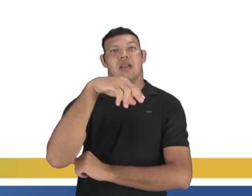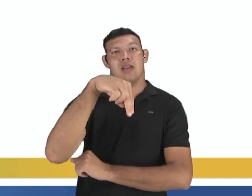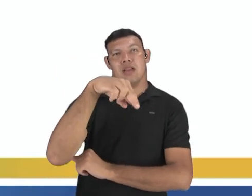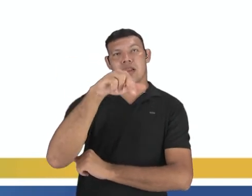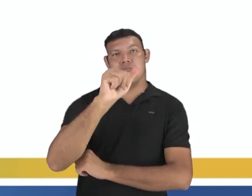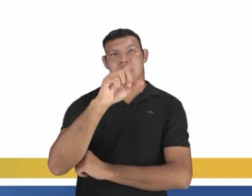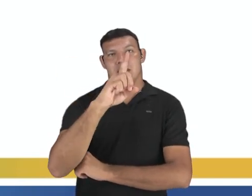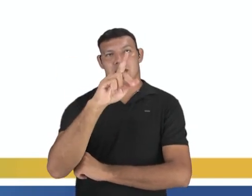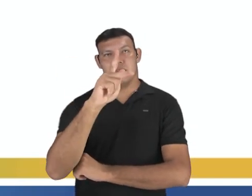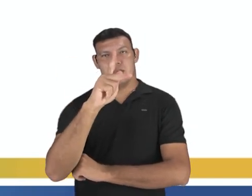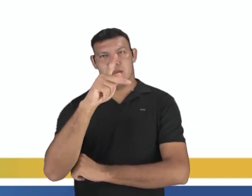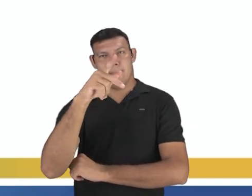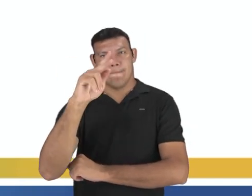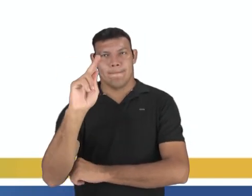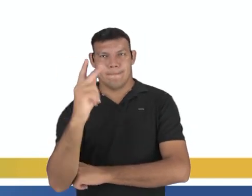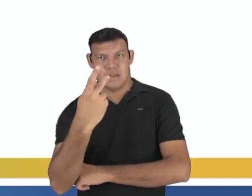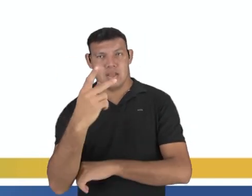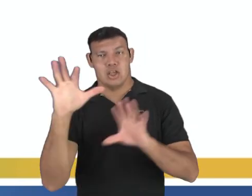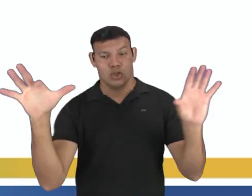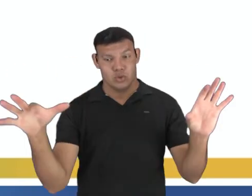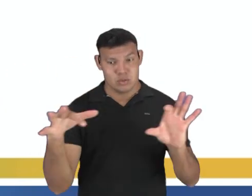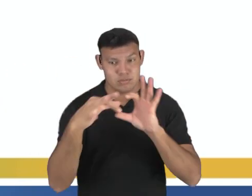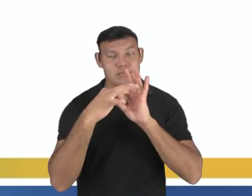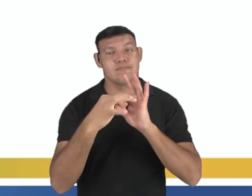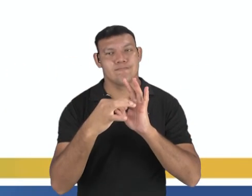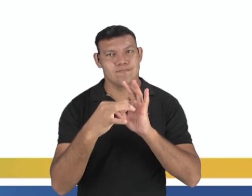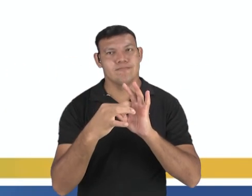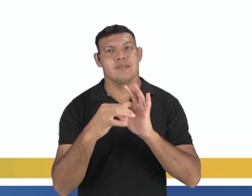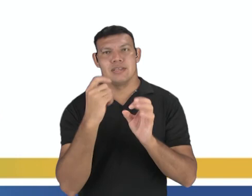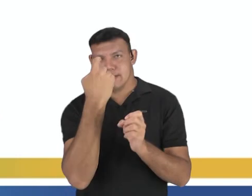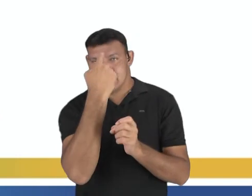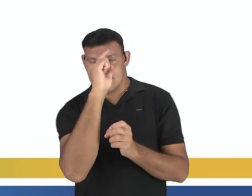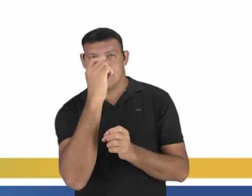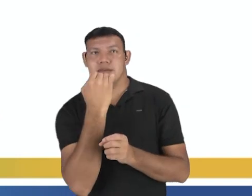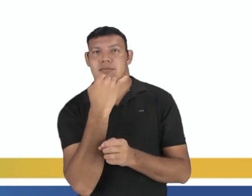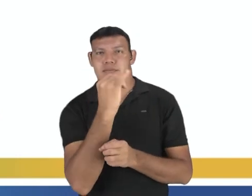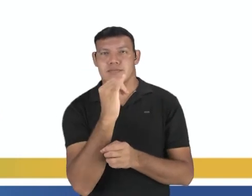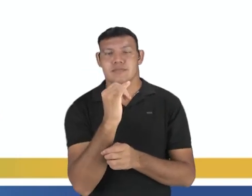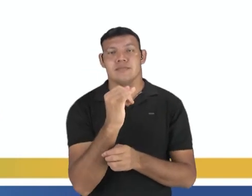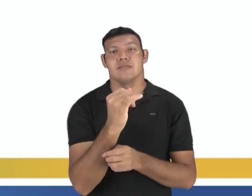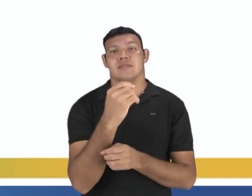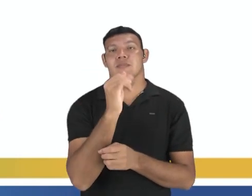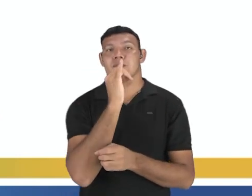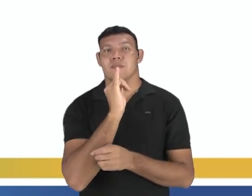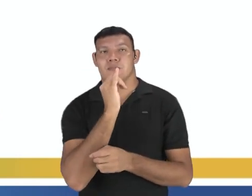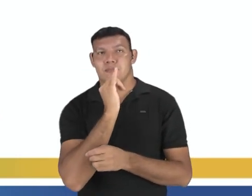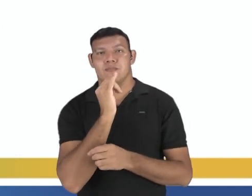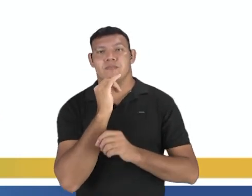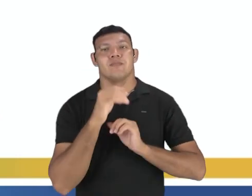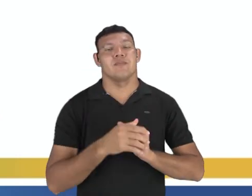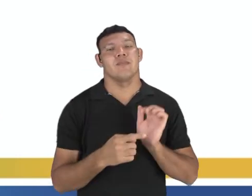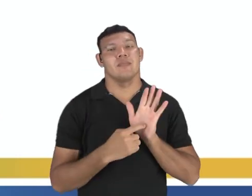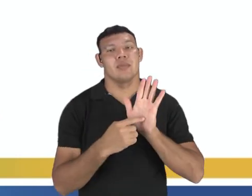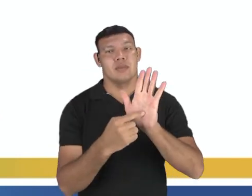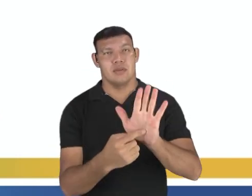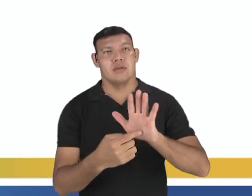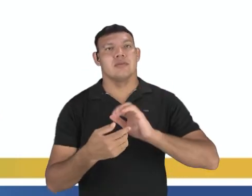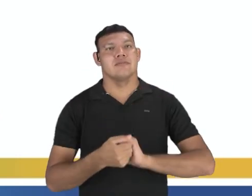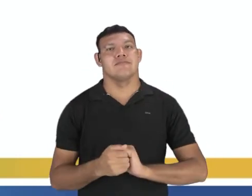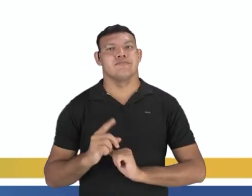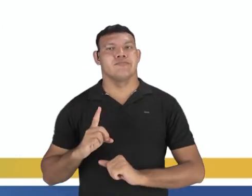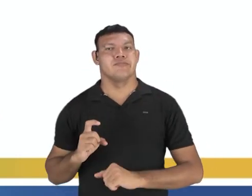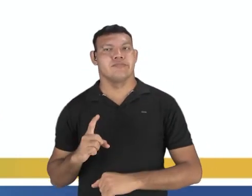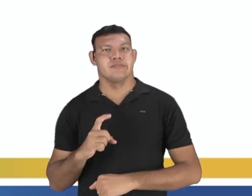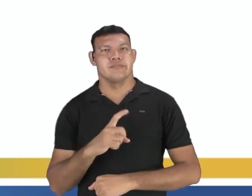juntos, eles formam um processo de reação química e geram energia, ok? Aqui é só um exemplo, meu pessoal, das bactérias,